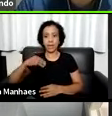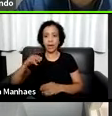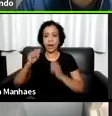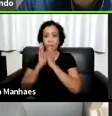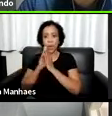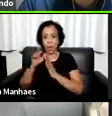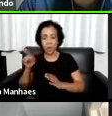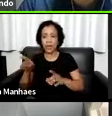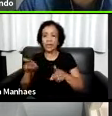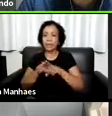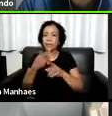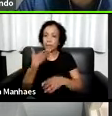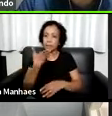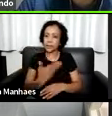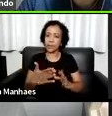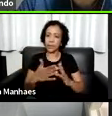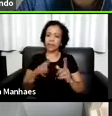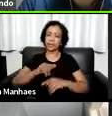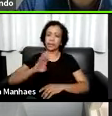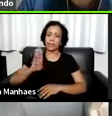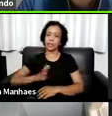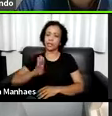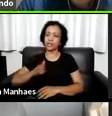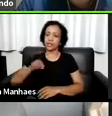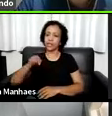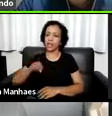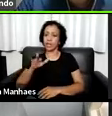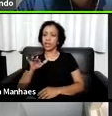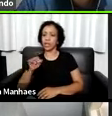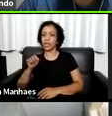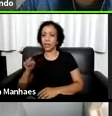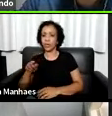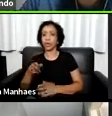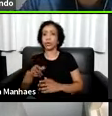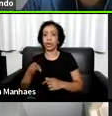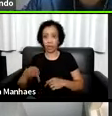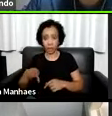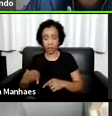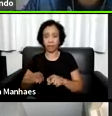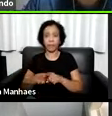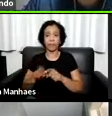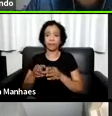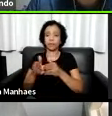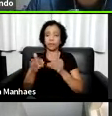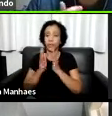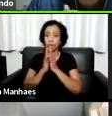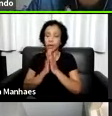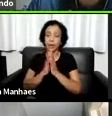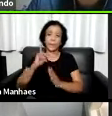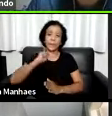pela Igreja Batista em Vila União, aqui no Rio de Janeiro, passando por um momento difícil. Tiago Vieira, em Minas Gerais, pedindo oração pela Igreja Batista